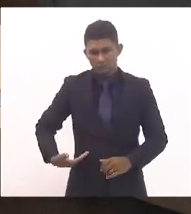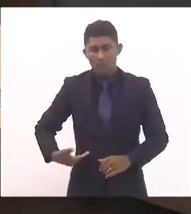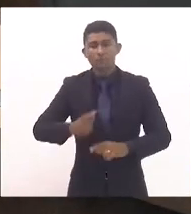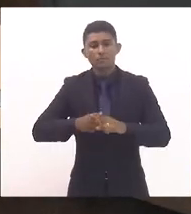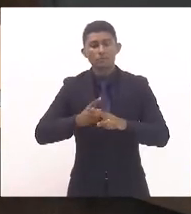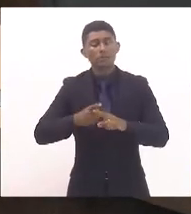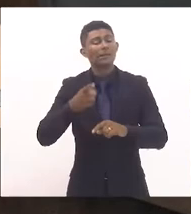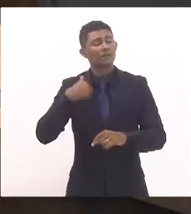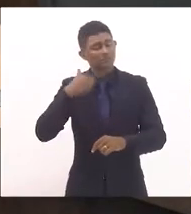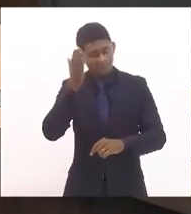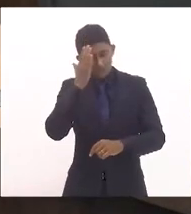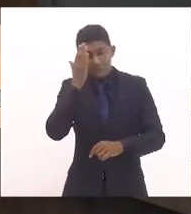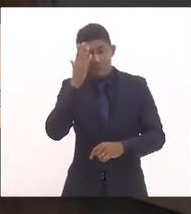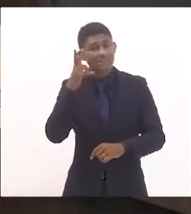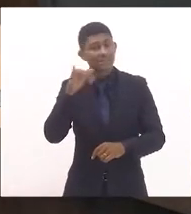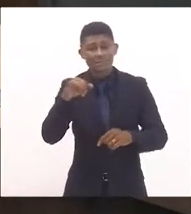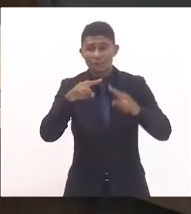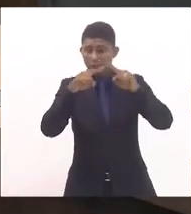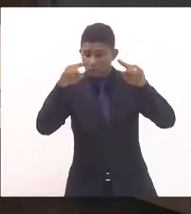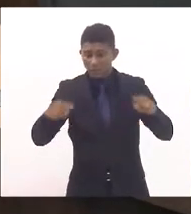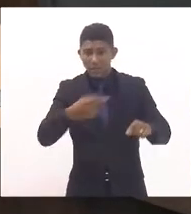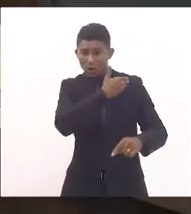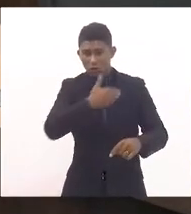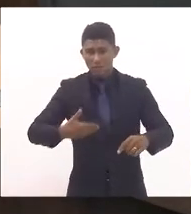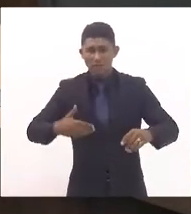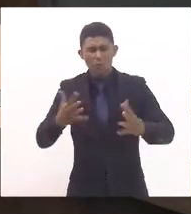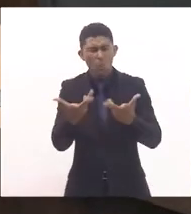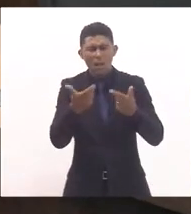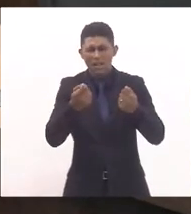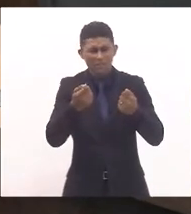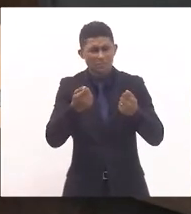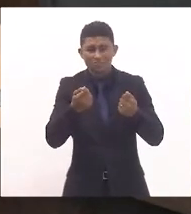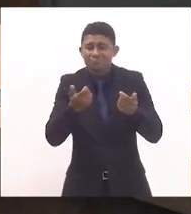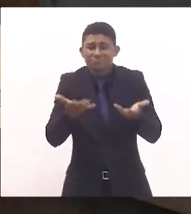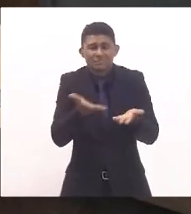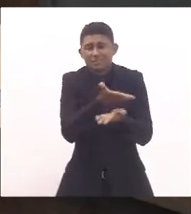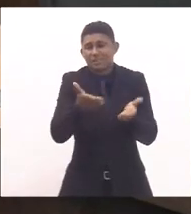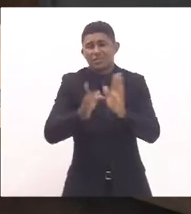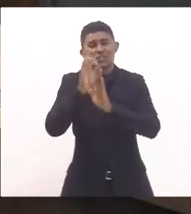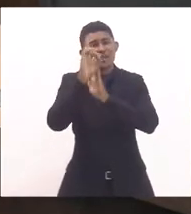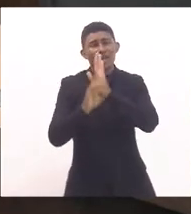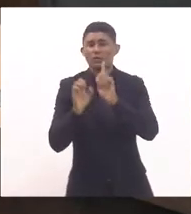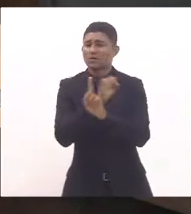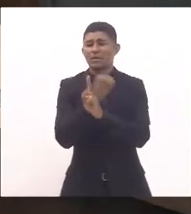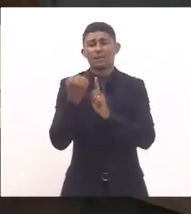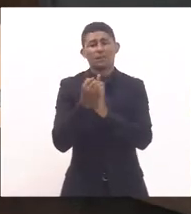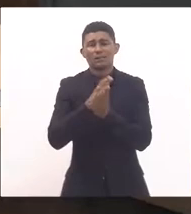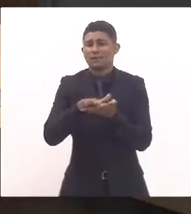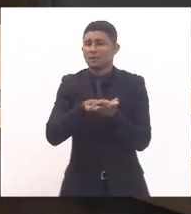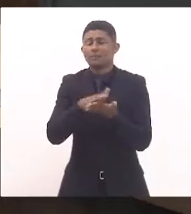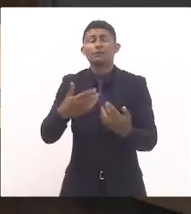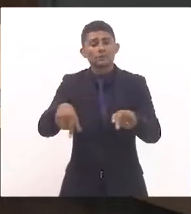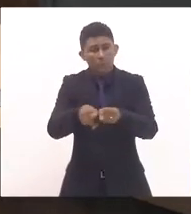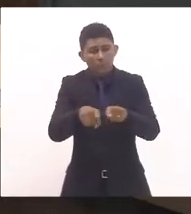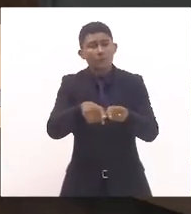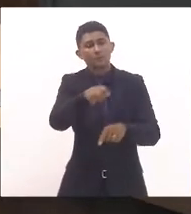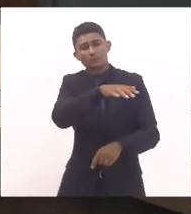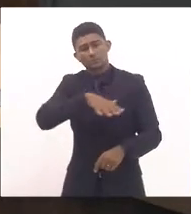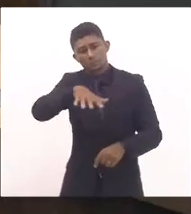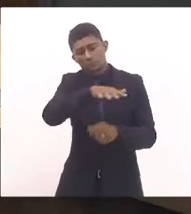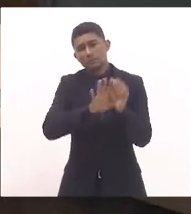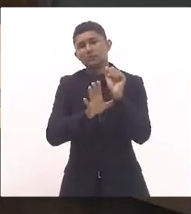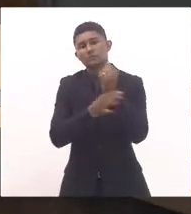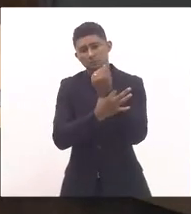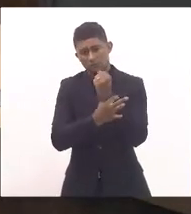de qualidade não tem direitos sociais garantidos. Isso, obviamente, vale também para a segurança pública, que a gente quer profissionais de